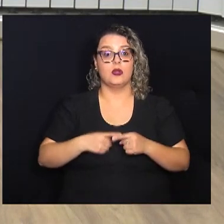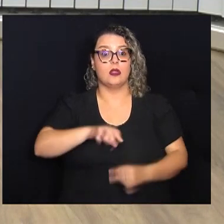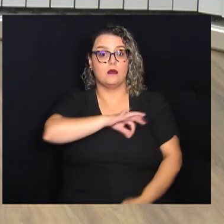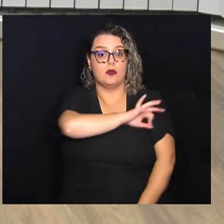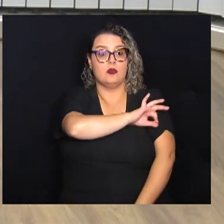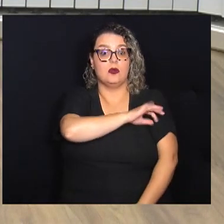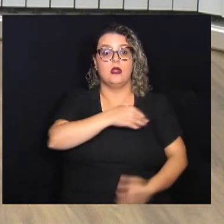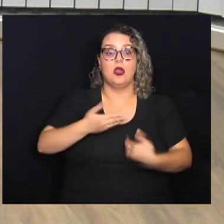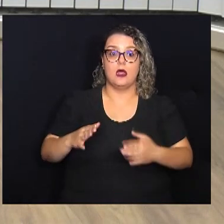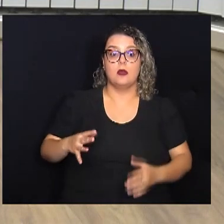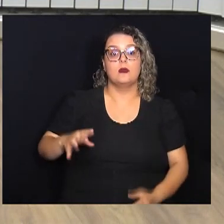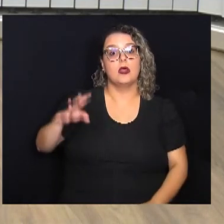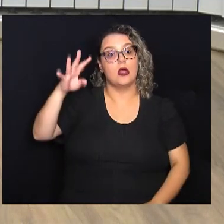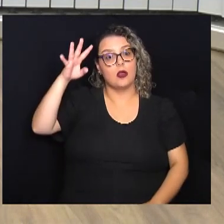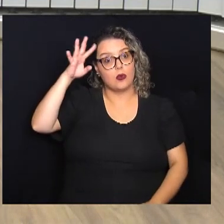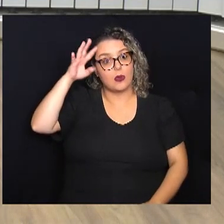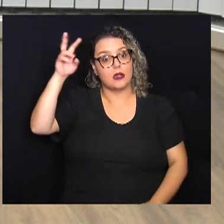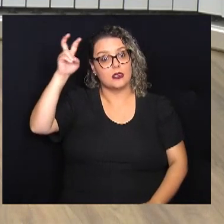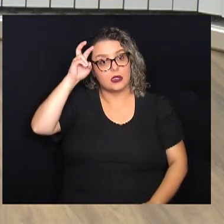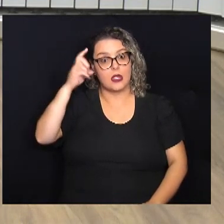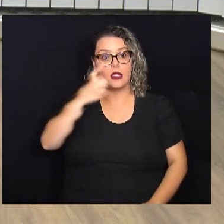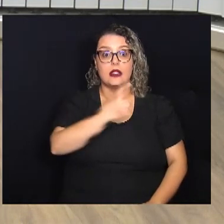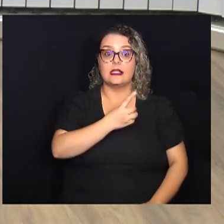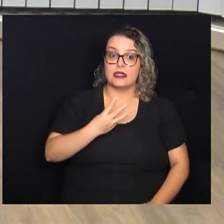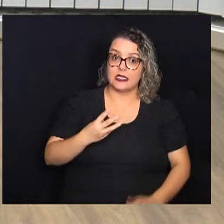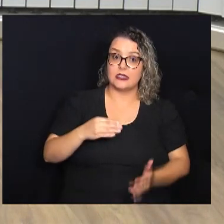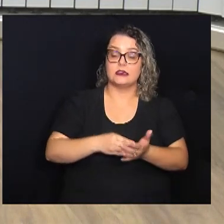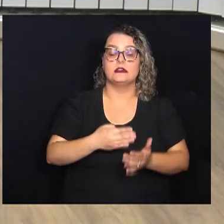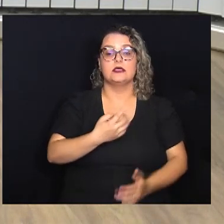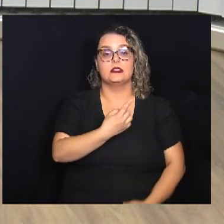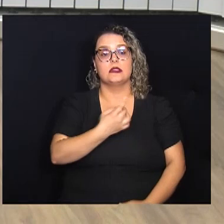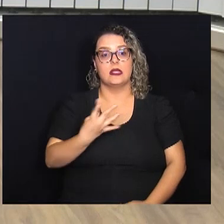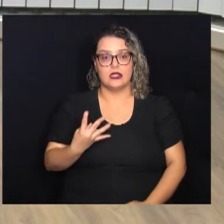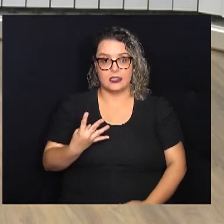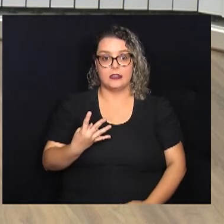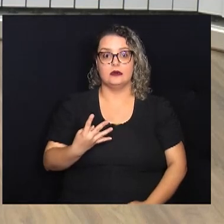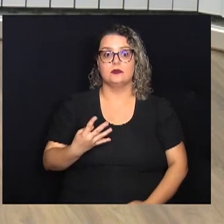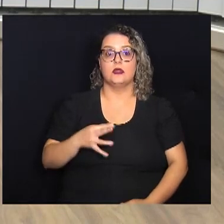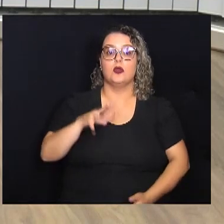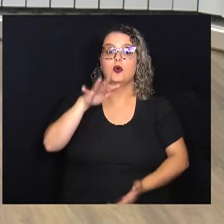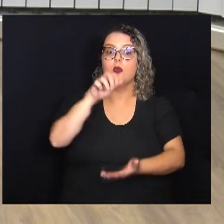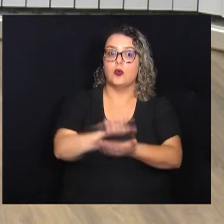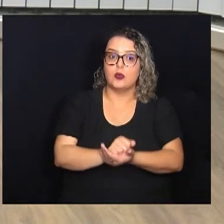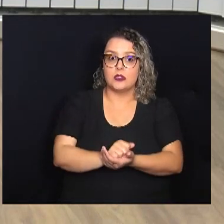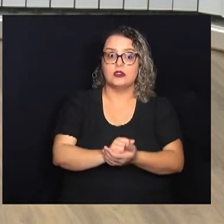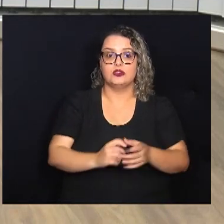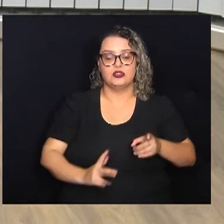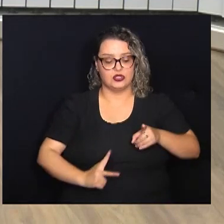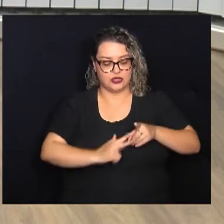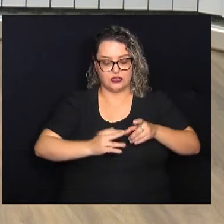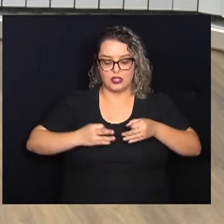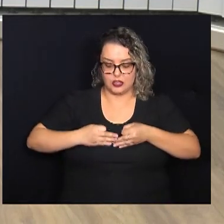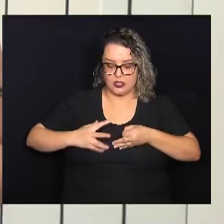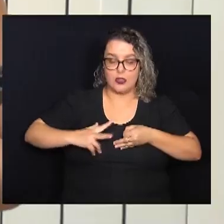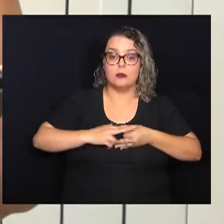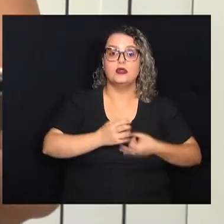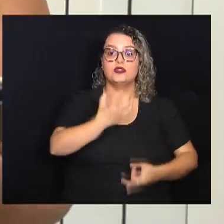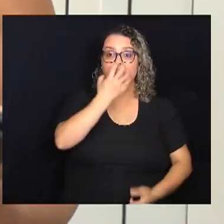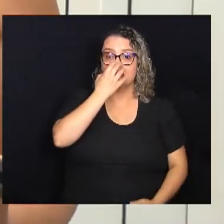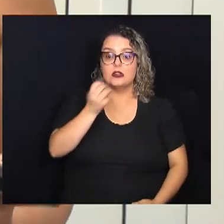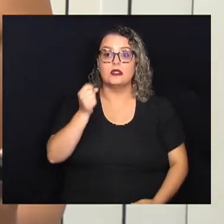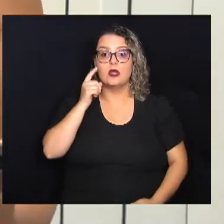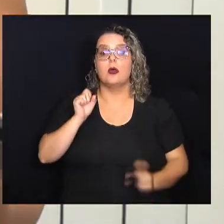quinta-feira, 13 e 14 de setembro, o agendamento para a castração gratuita de cães e gatos. O cadastramento pode